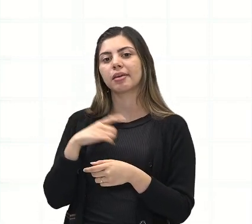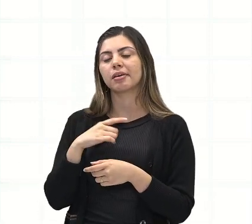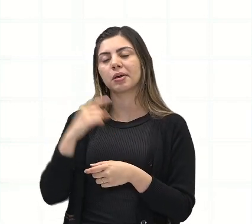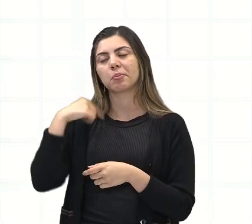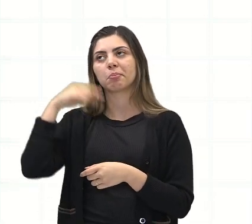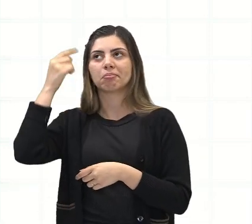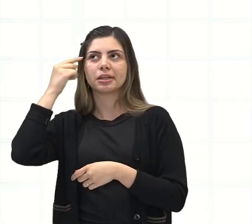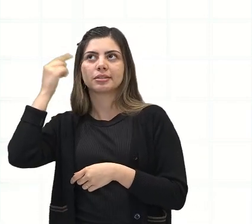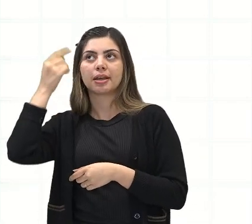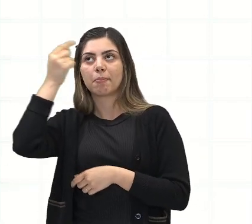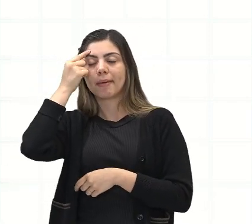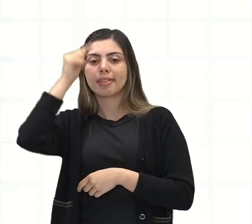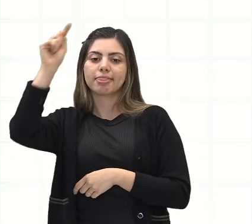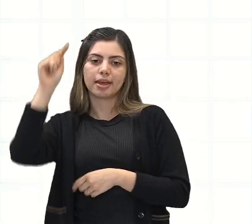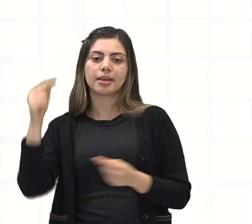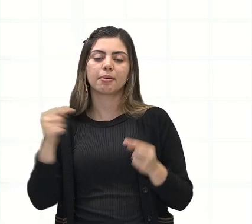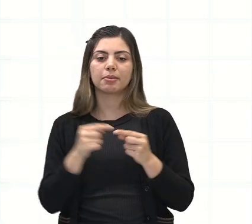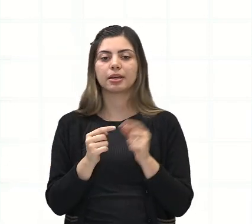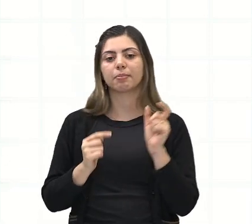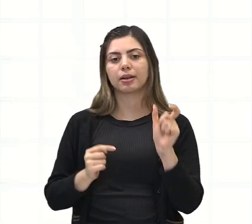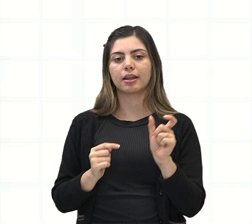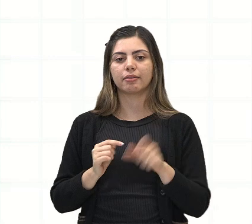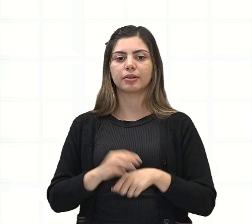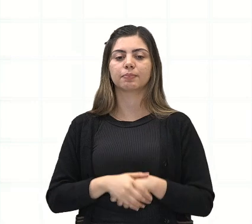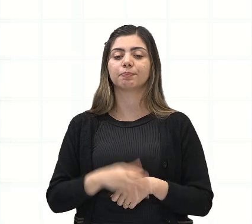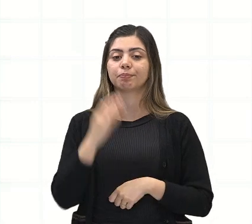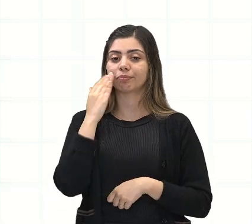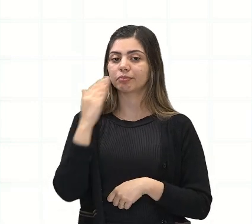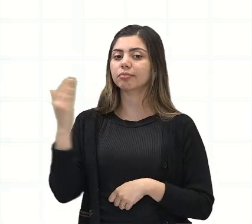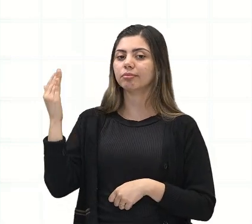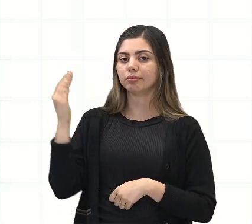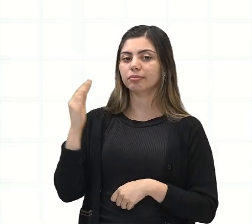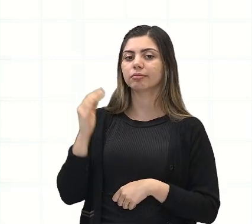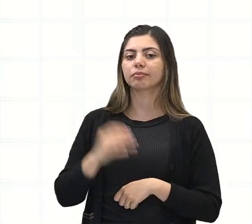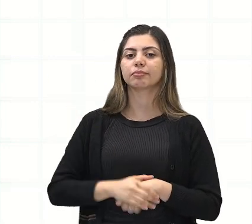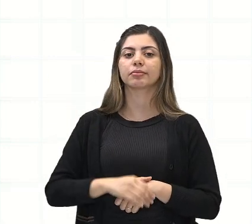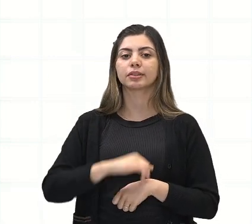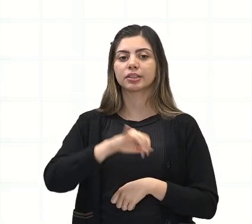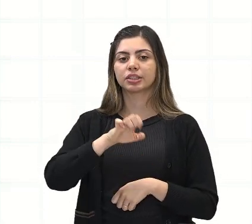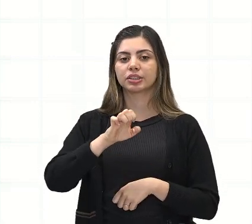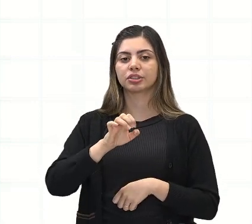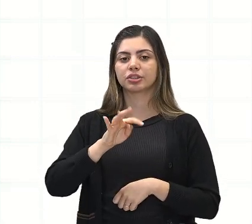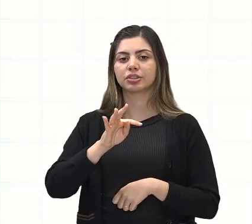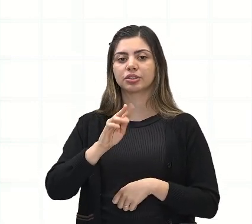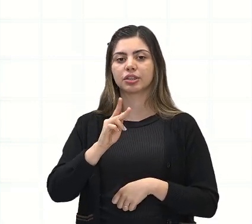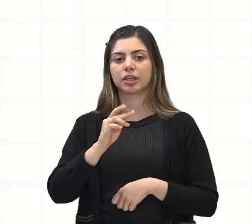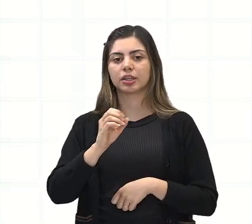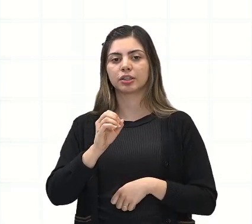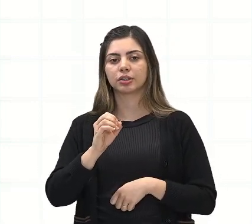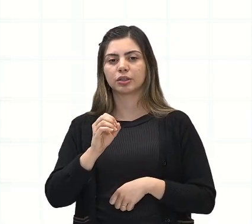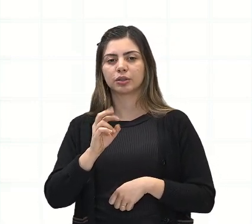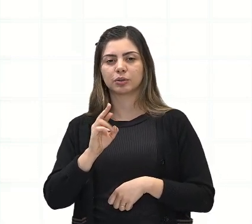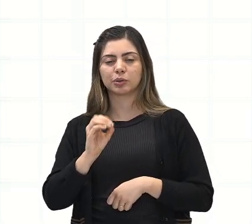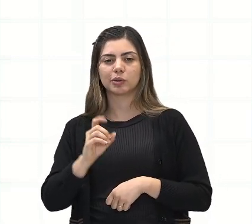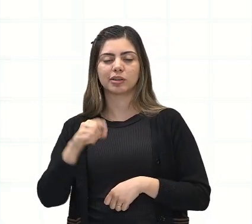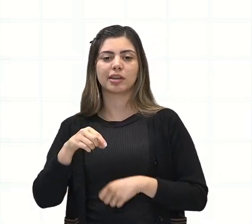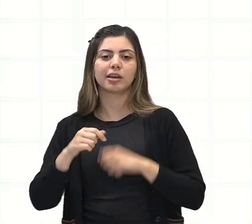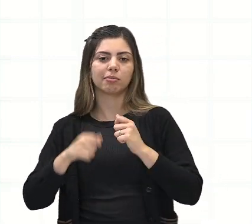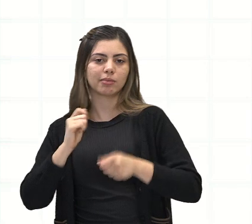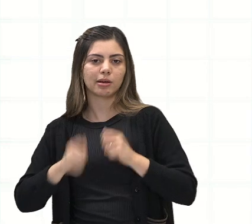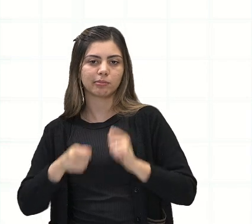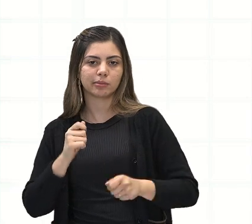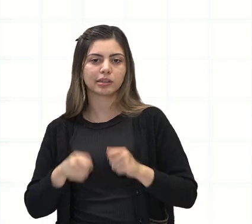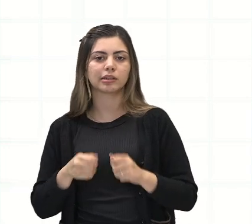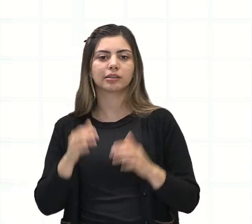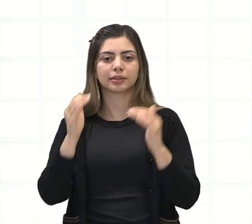alguma coisa, uma ideia, por exemplo. Já fui fã do Jethro Tull, que é uma banda. Hoje me amarro no Slash, é o guitarrista de uma banda do Guns N'